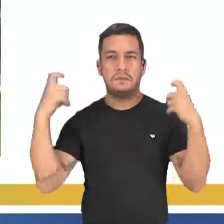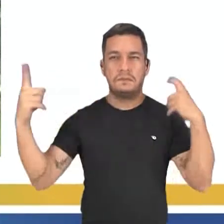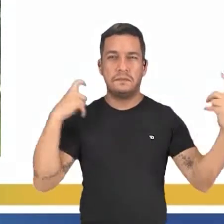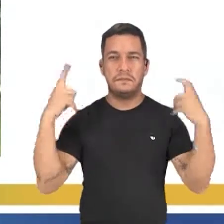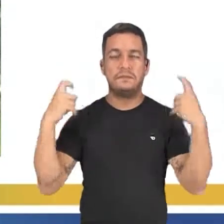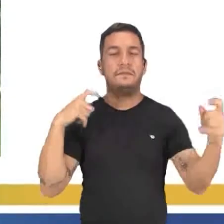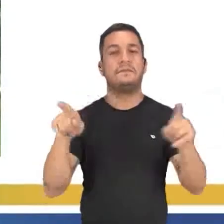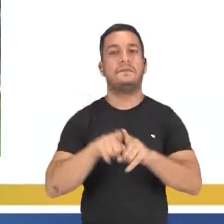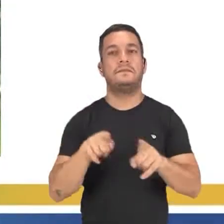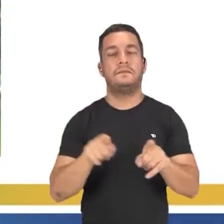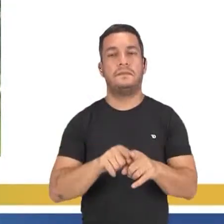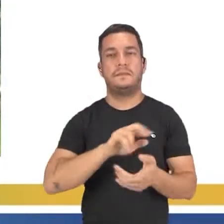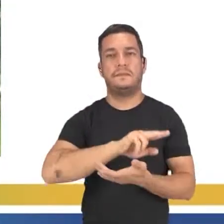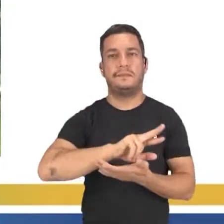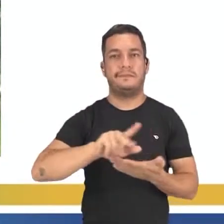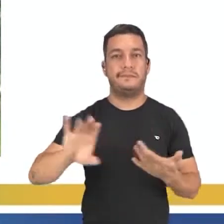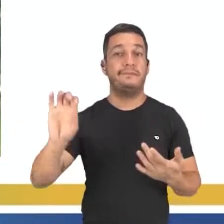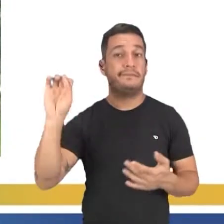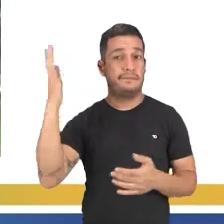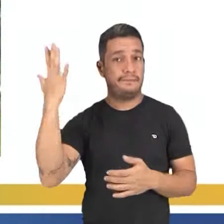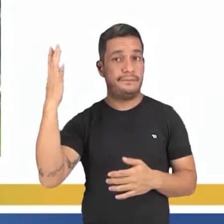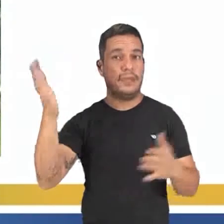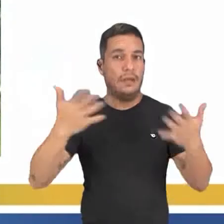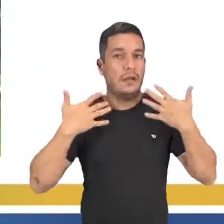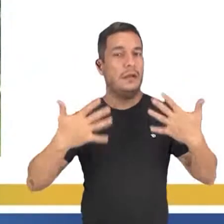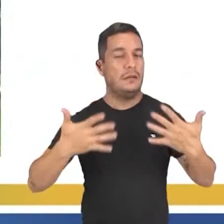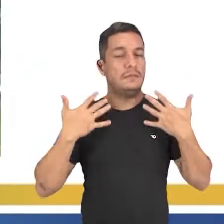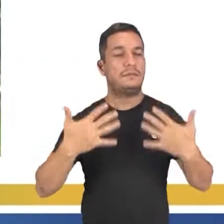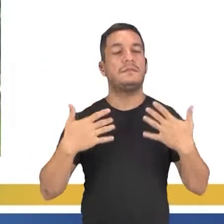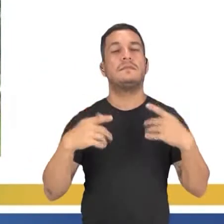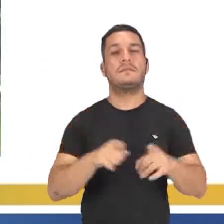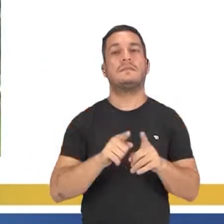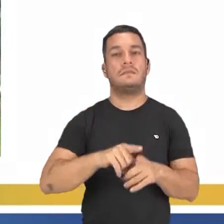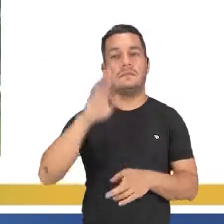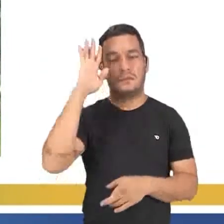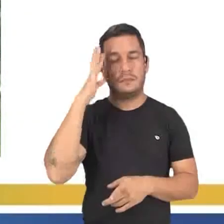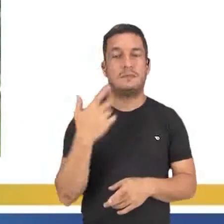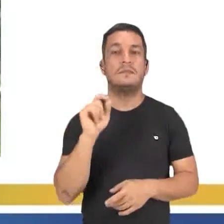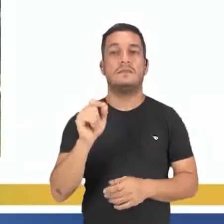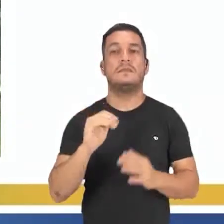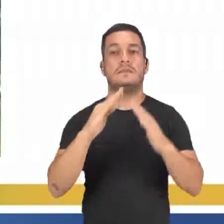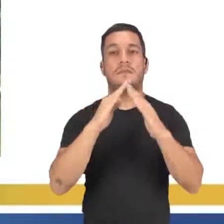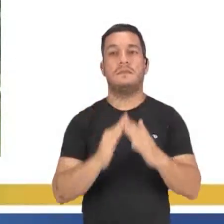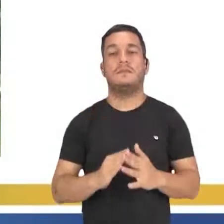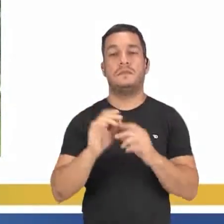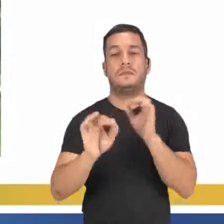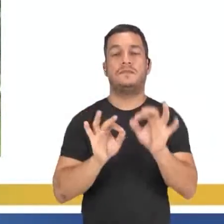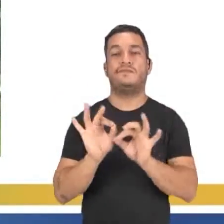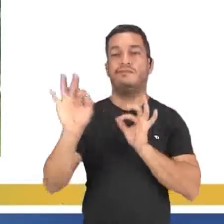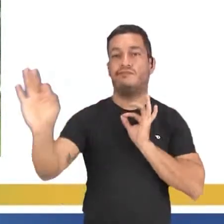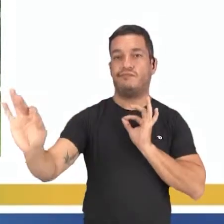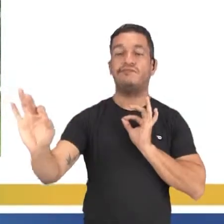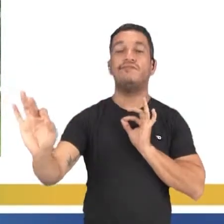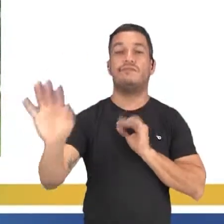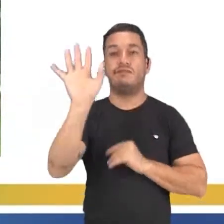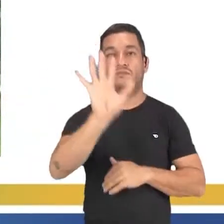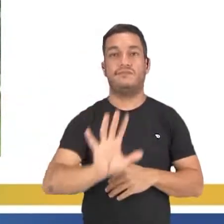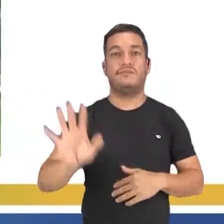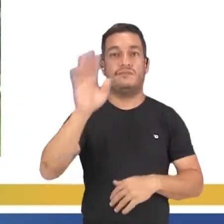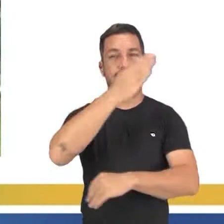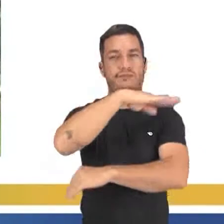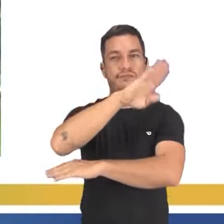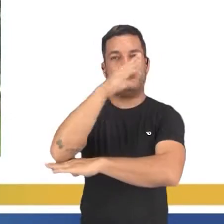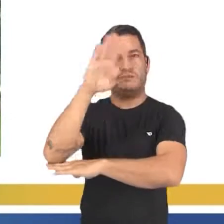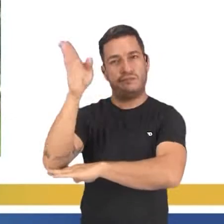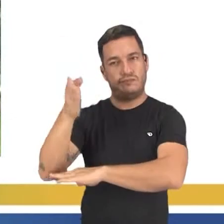barulho, seja por uma série de fatores, pelo calor, e elas resolvem morar mais afastado, morar em regiões